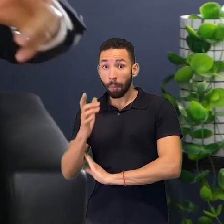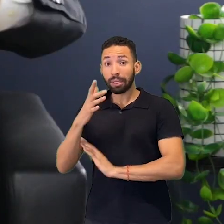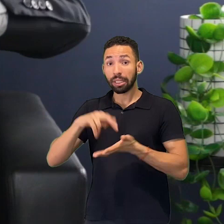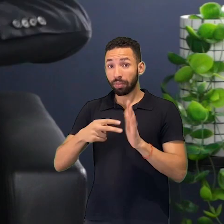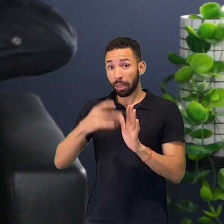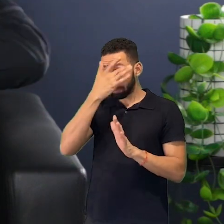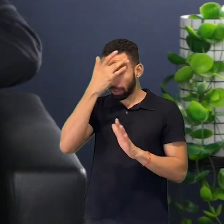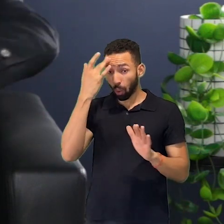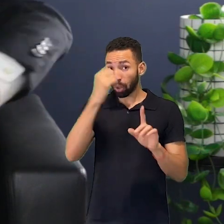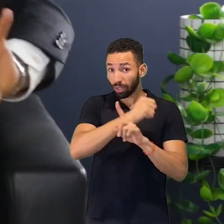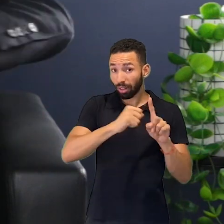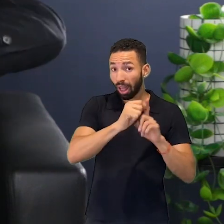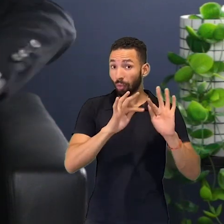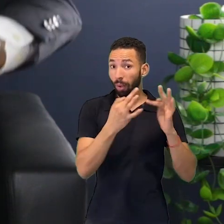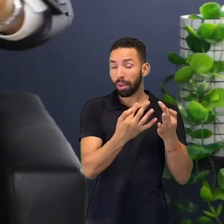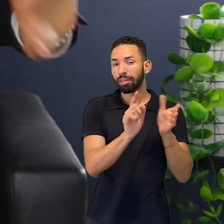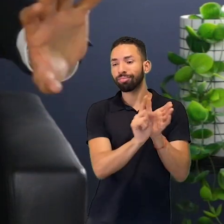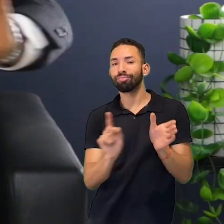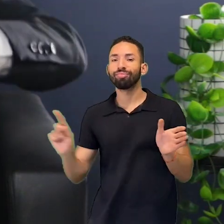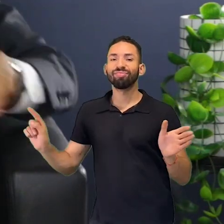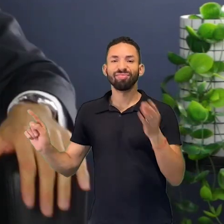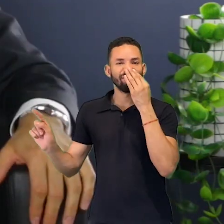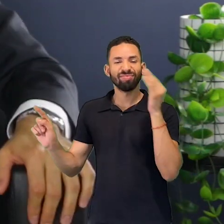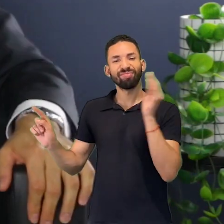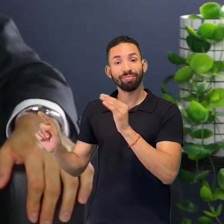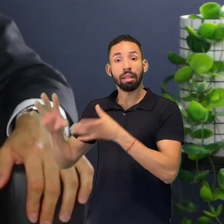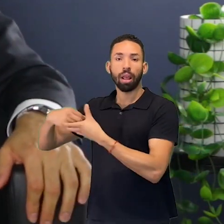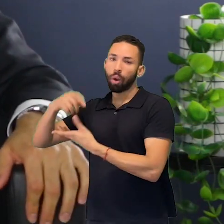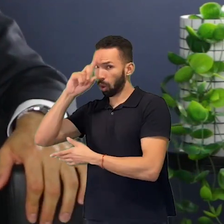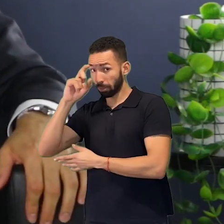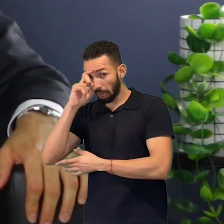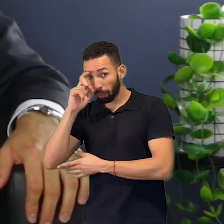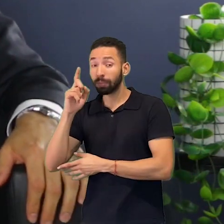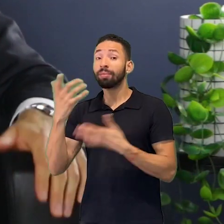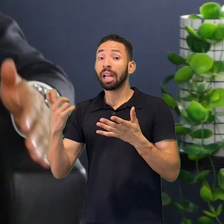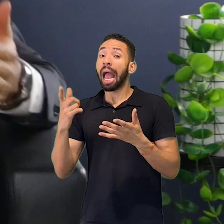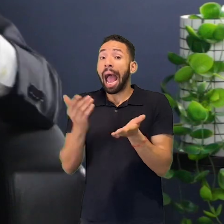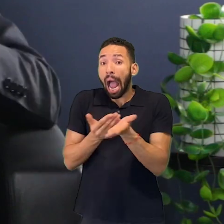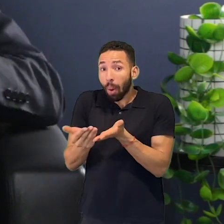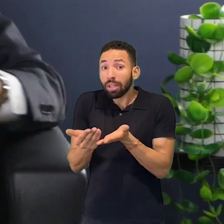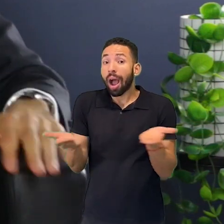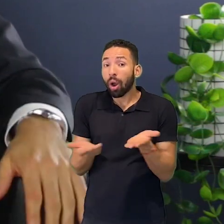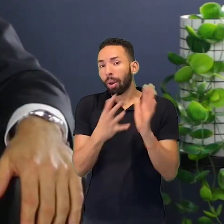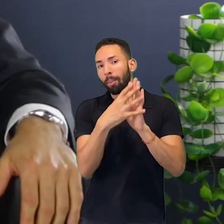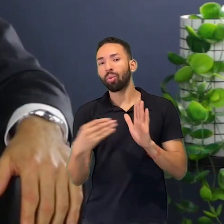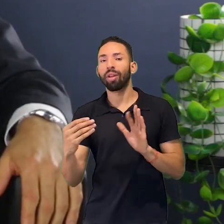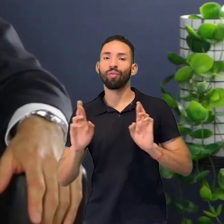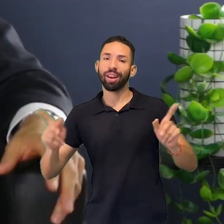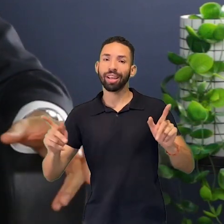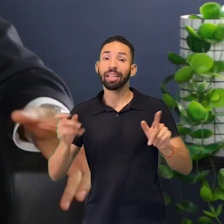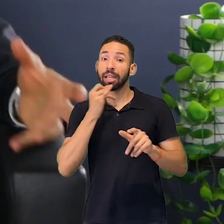sempre afastadas do convívio social, da família, e para ficar em hospitais. E passamos a ter um modelo diferente,